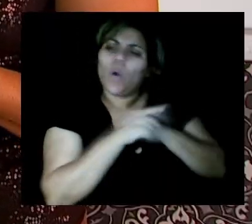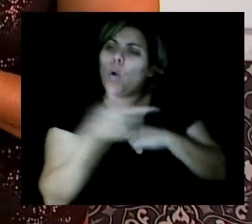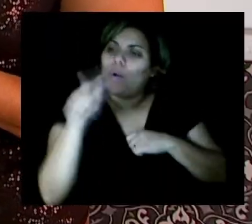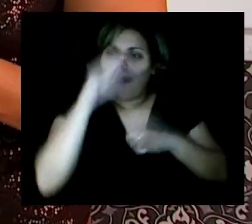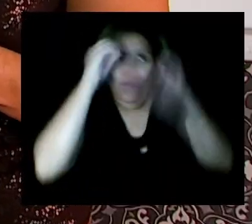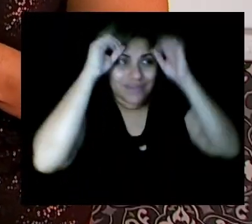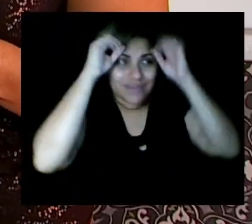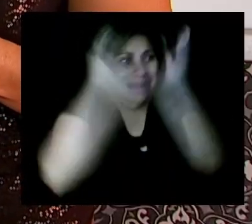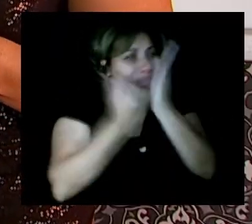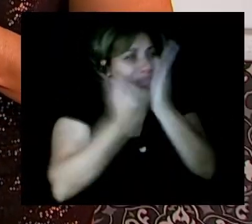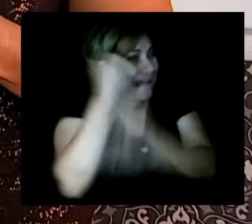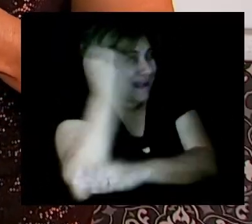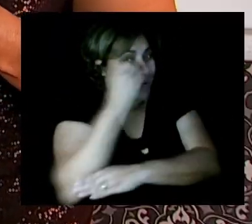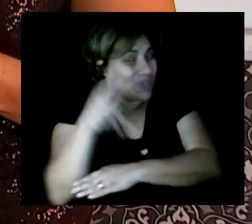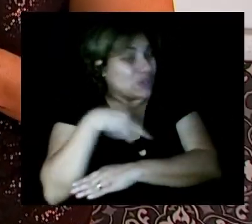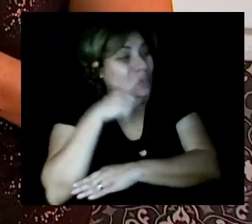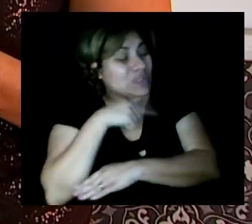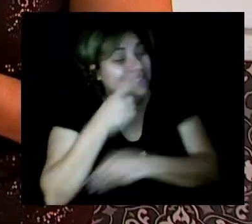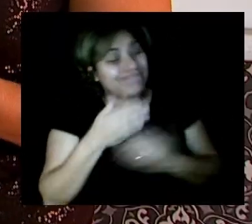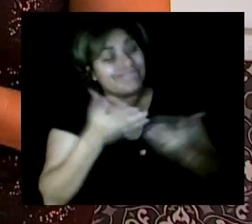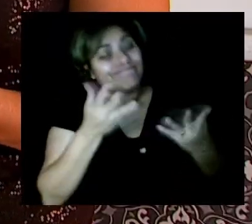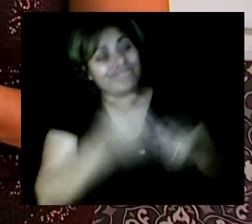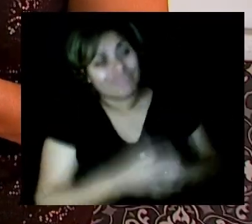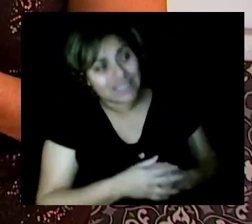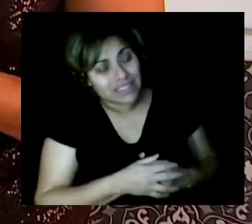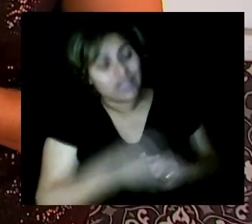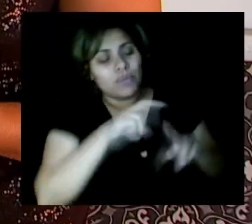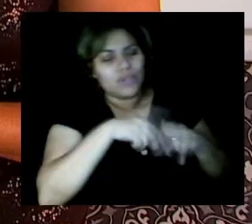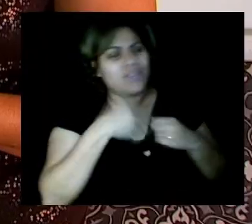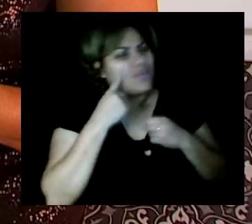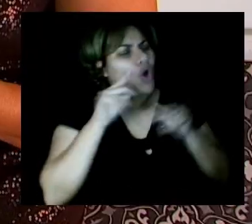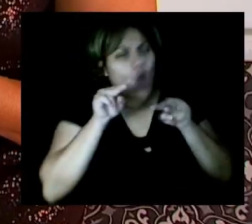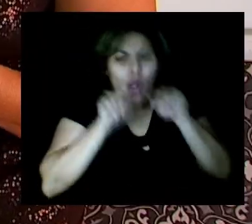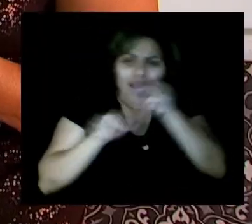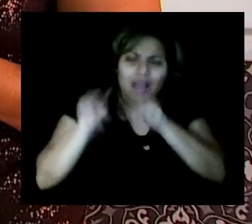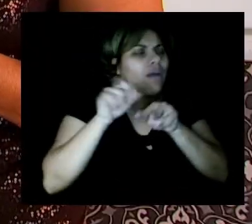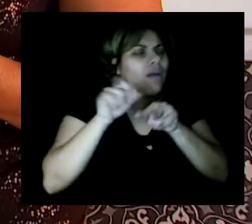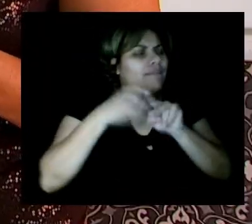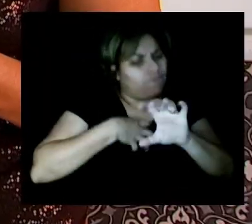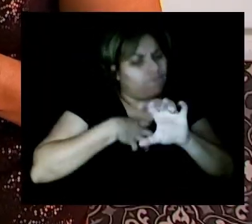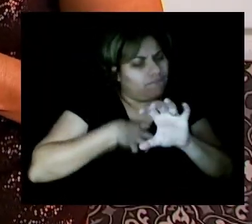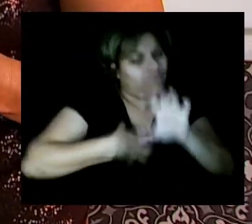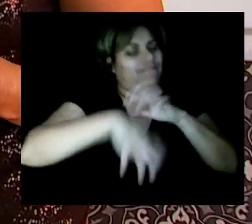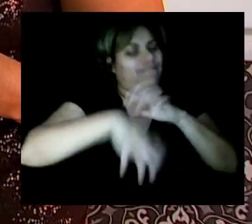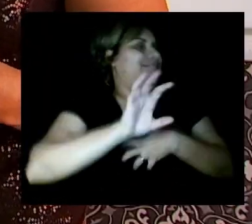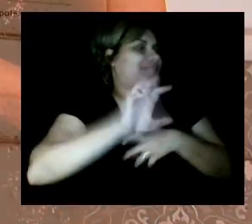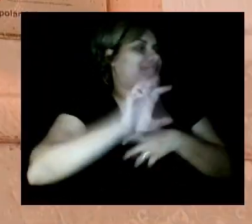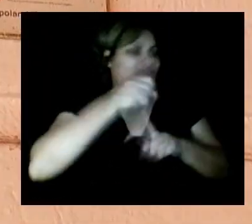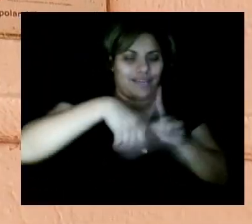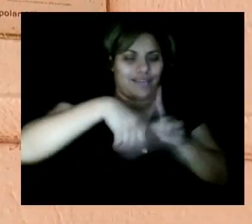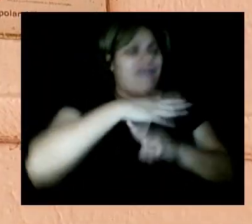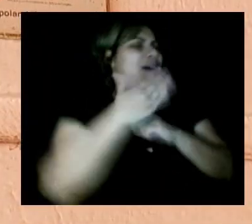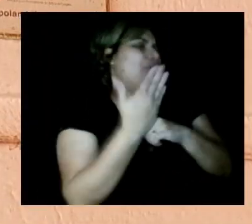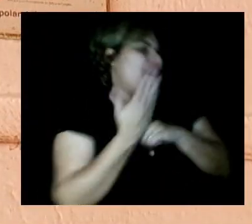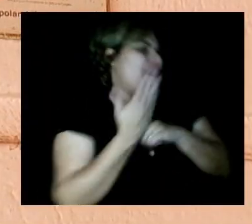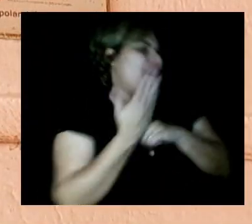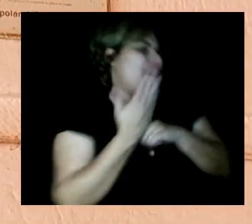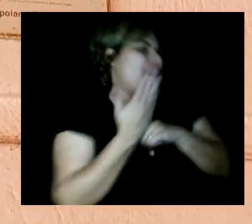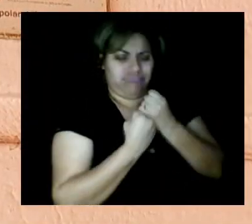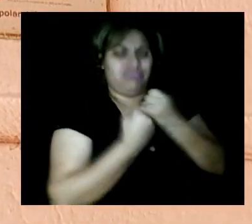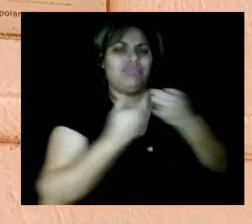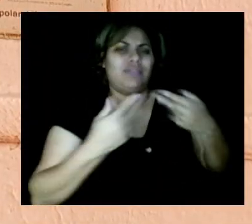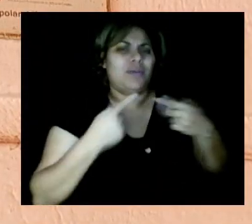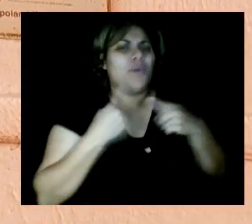esse olhar mais empático da sociedade para nos apoiar, nos ajudar, porque é uma coisa que